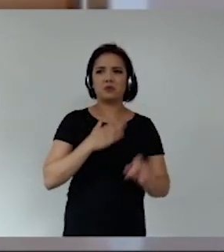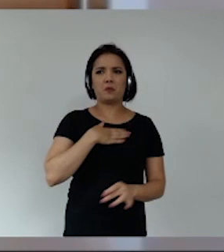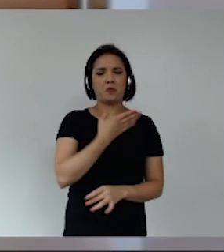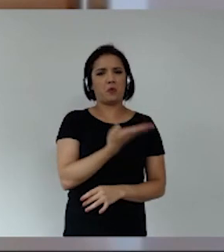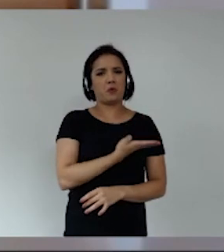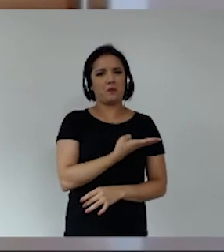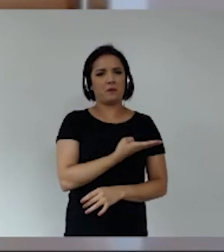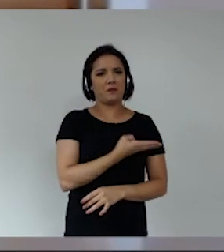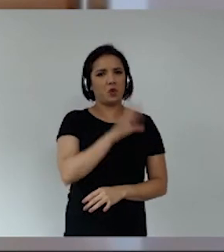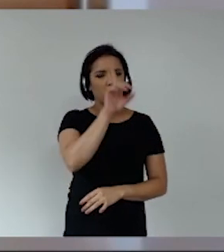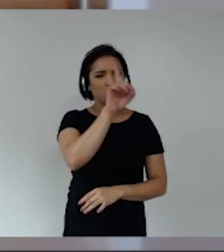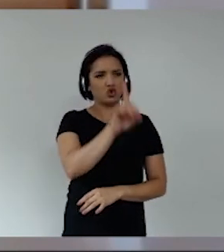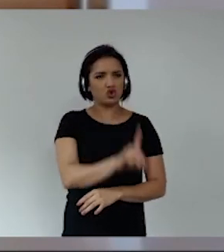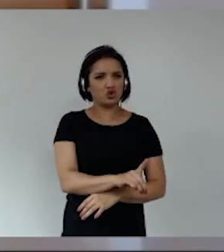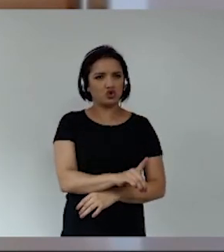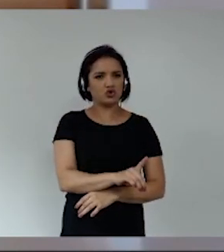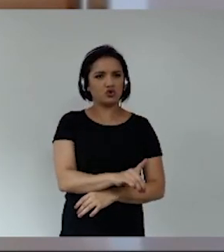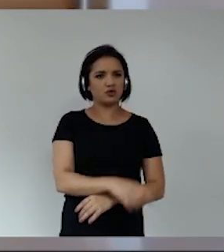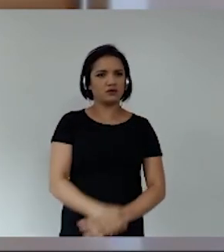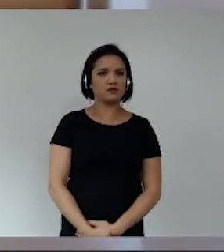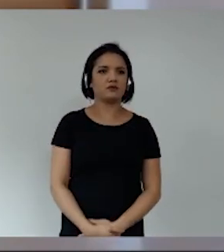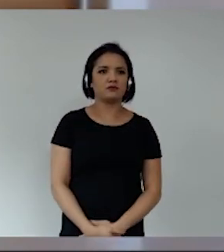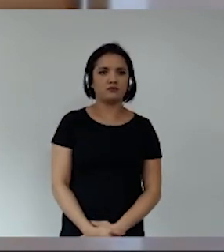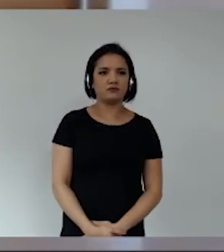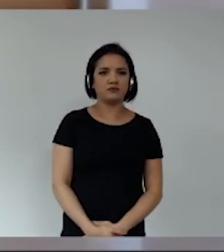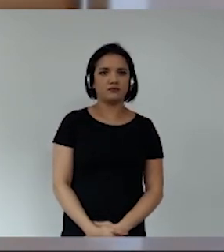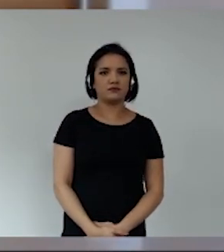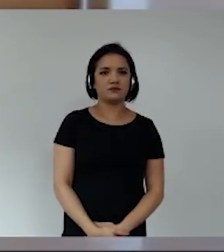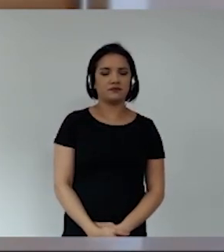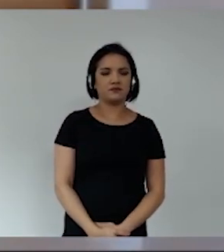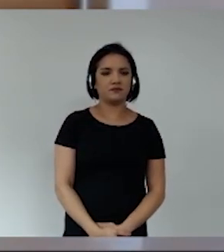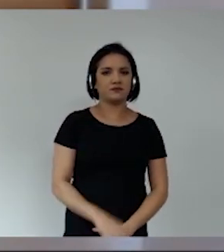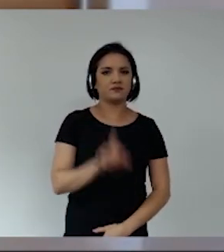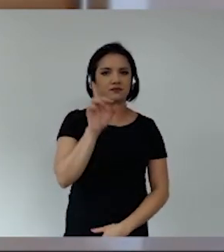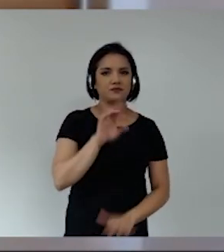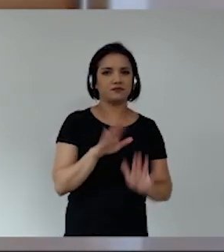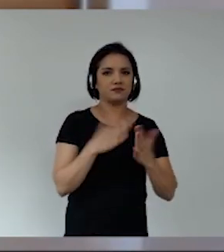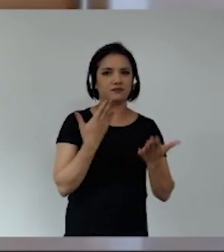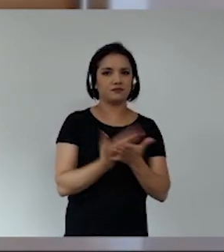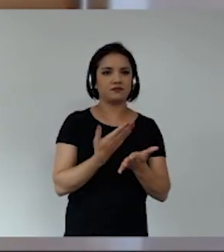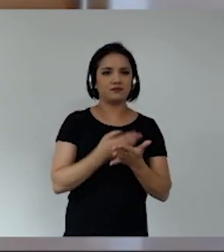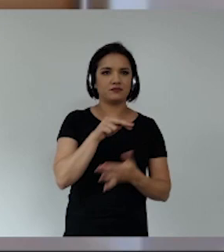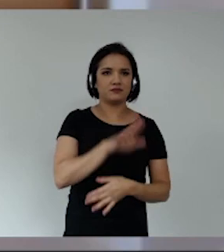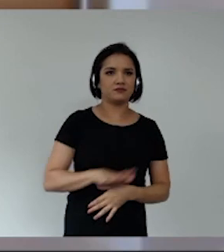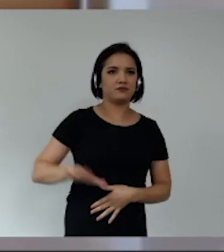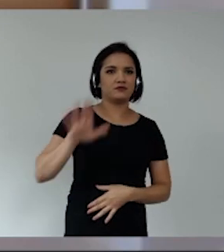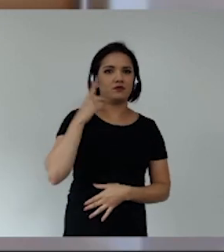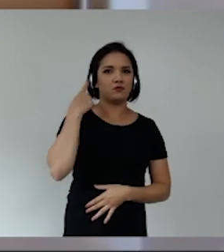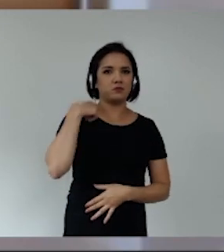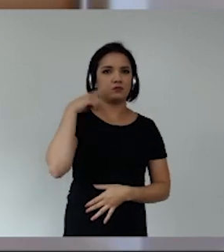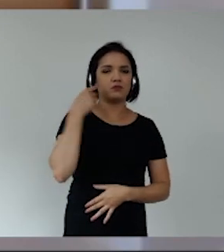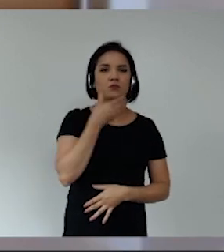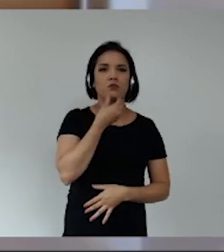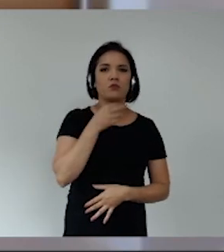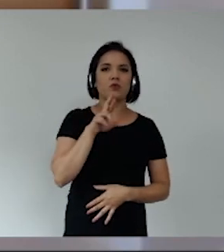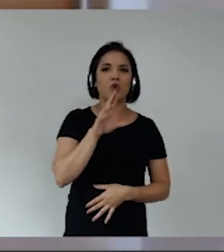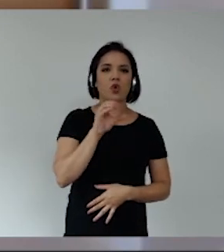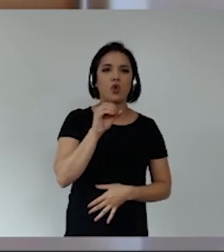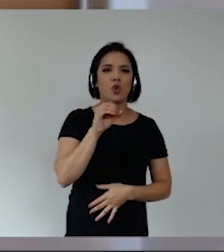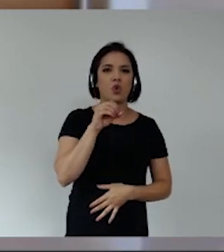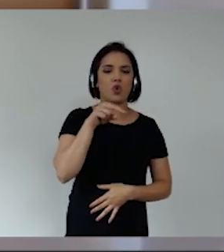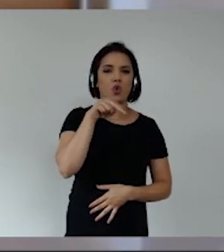amigo, o diretor-geral da Escola Nacional de Advocacia, o meu querido Rony Duarte.